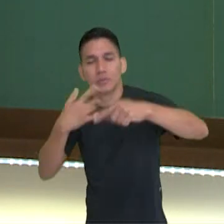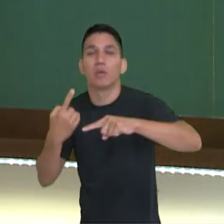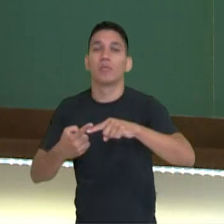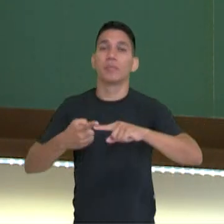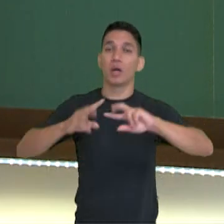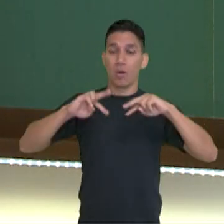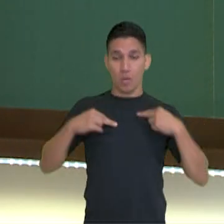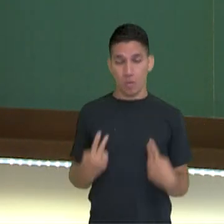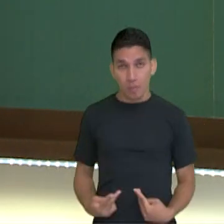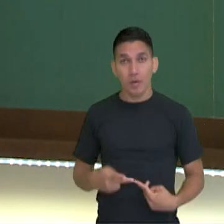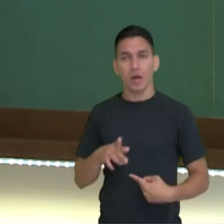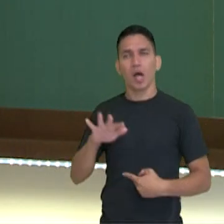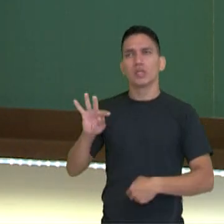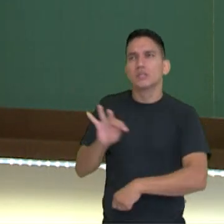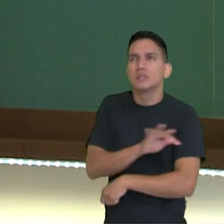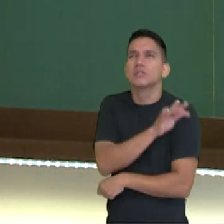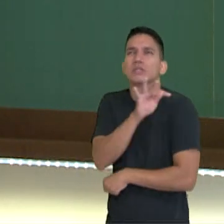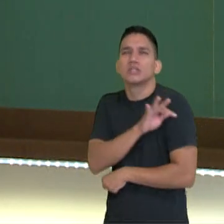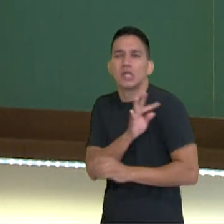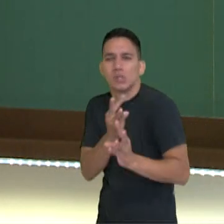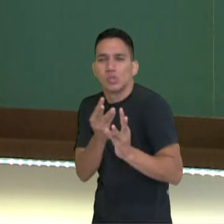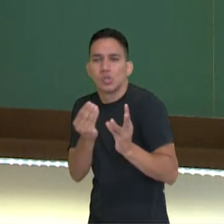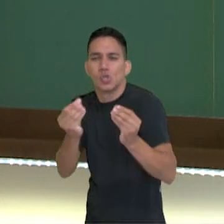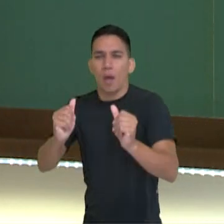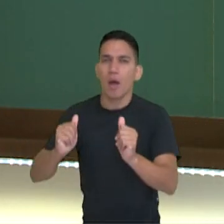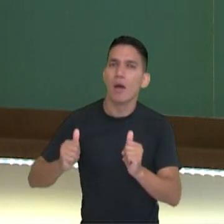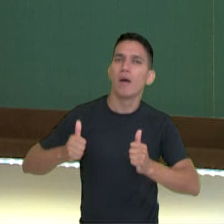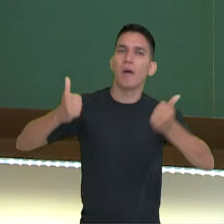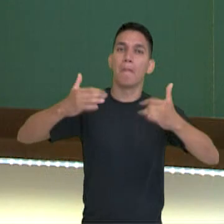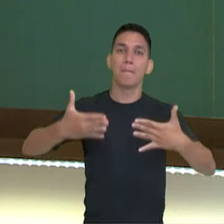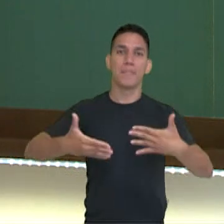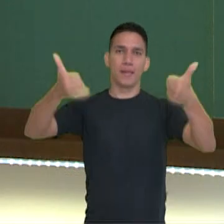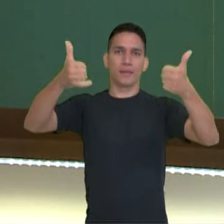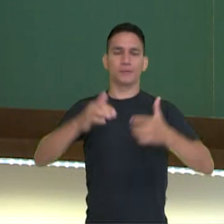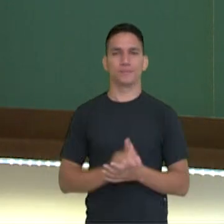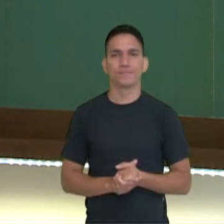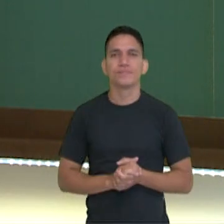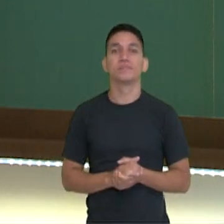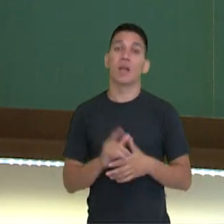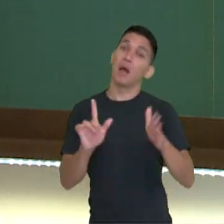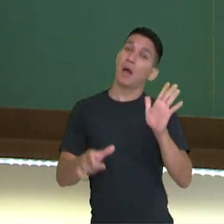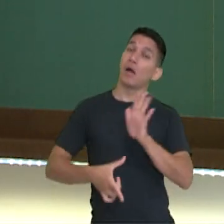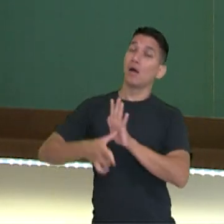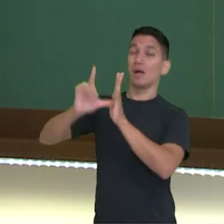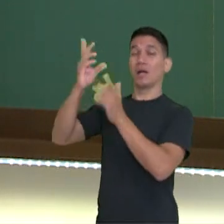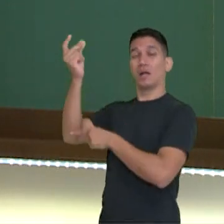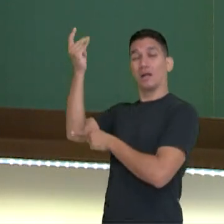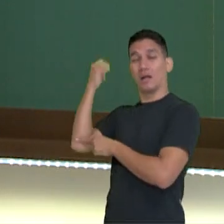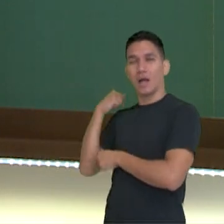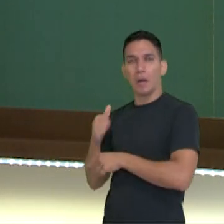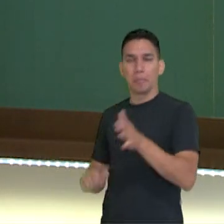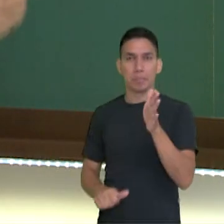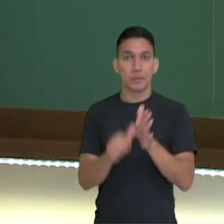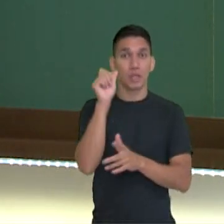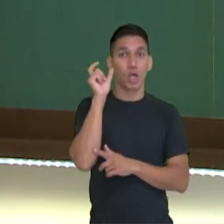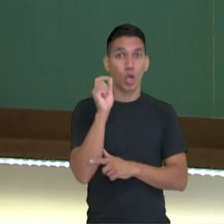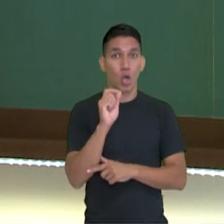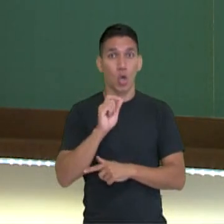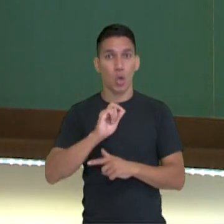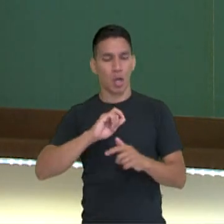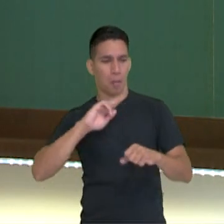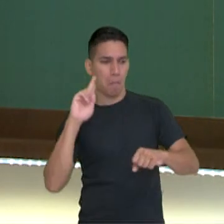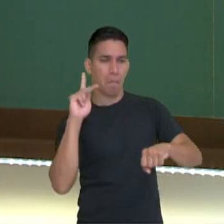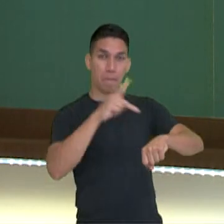desenvolvia técnicas mais apuradas e mais elaboradas para isso. Então, primeiro, o ser humano marcava